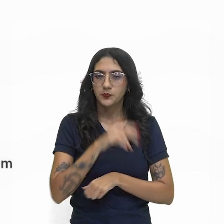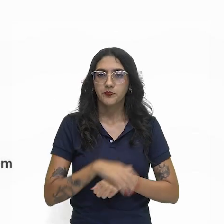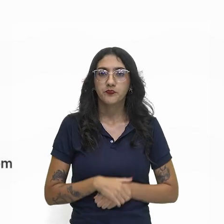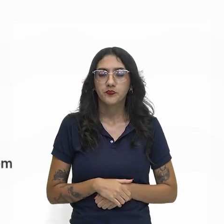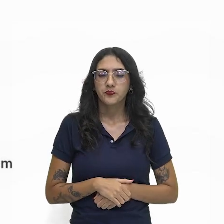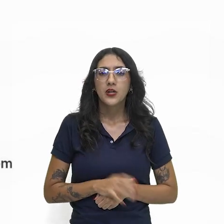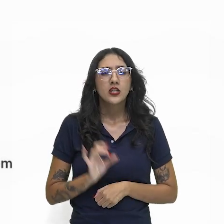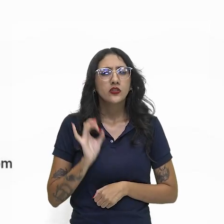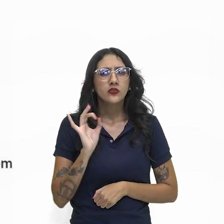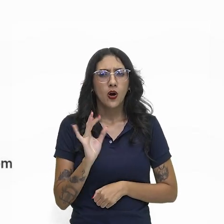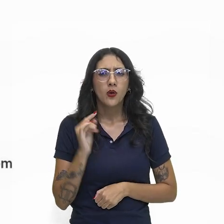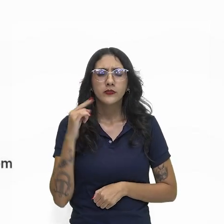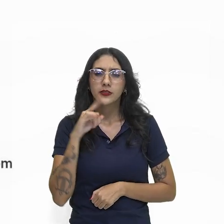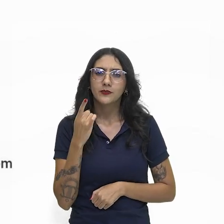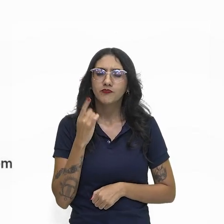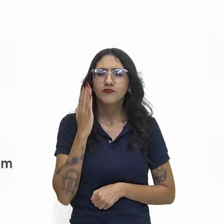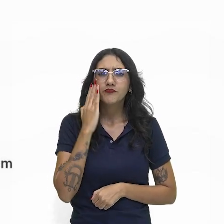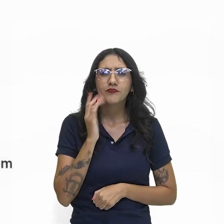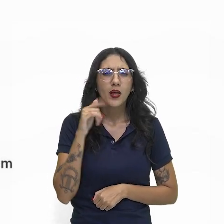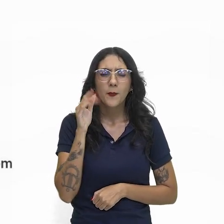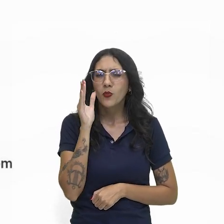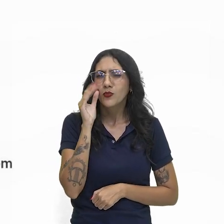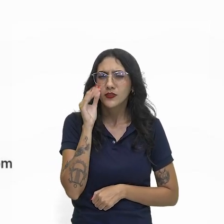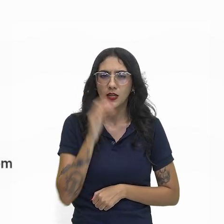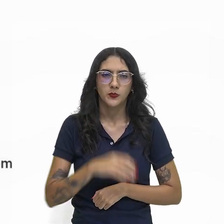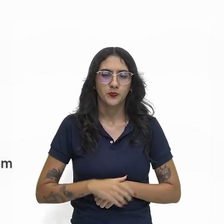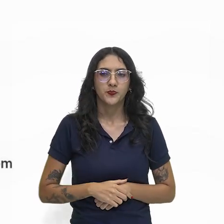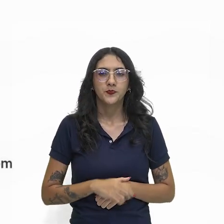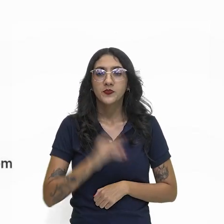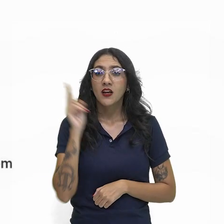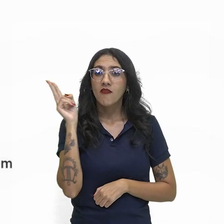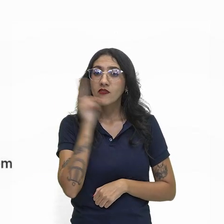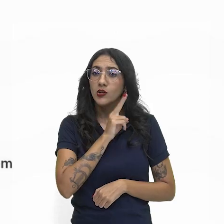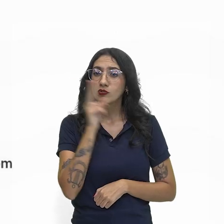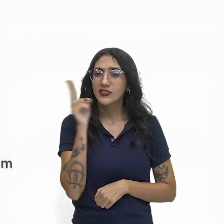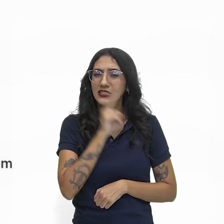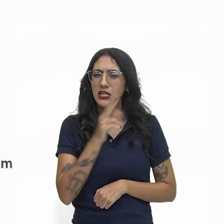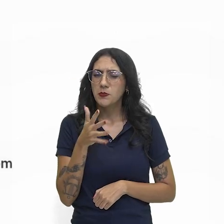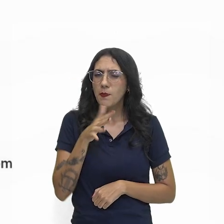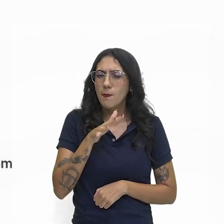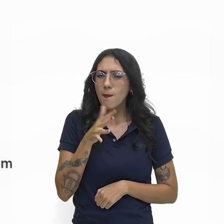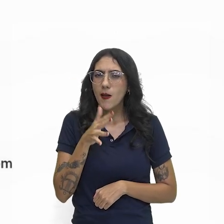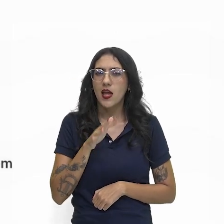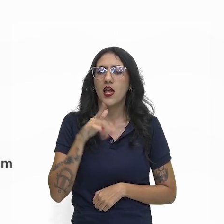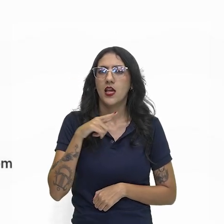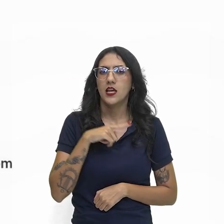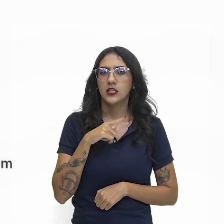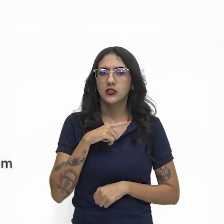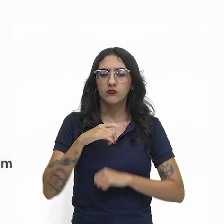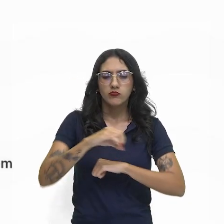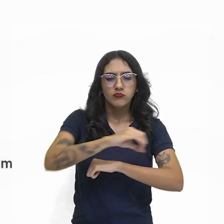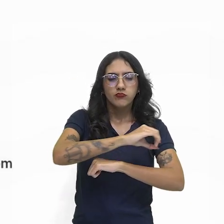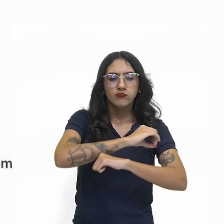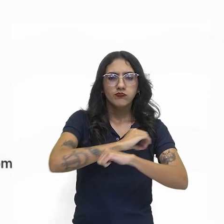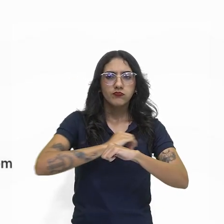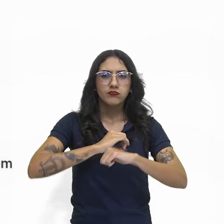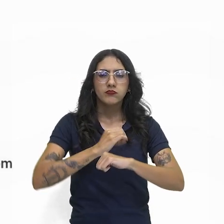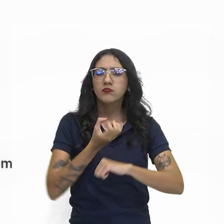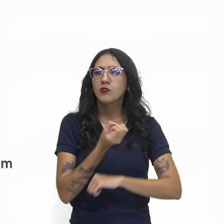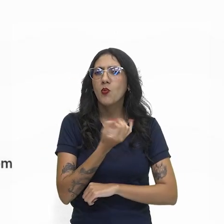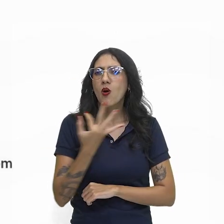ideia, uma curiosidade, a velocidade média da Terra ao redor do Sol gira em torno